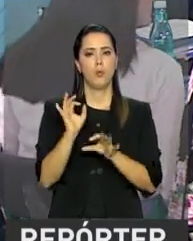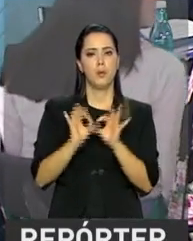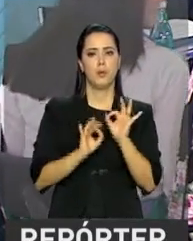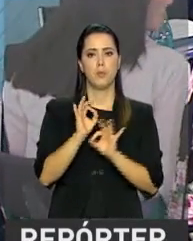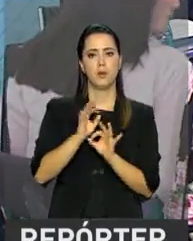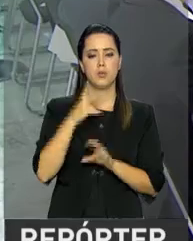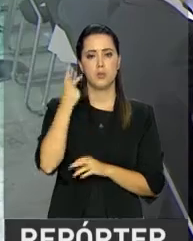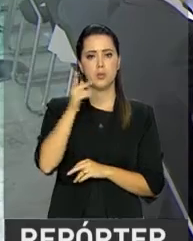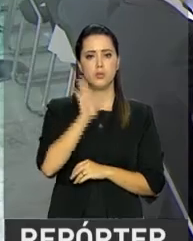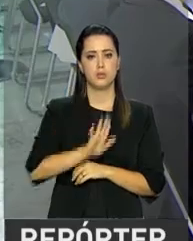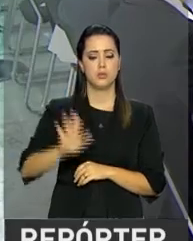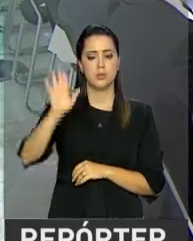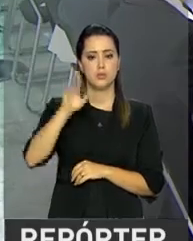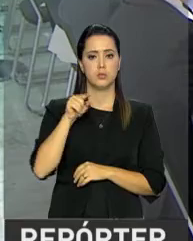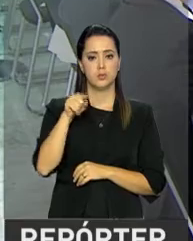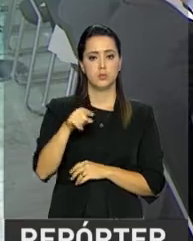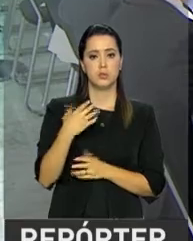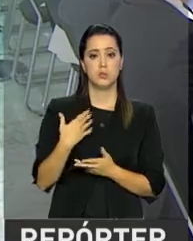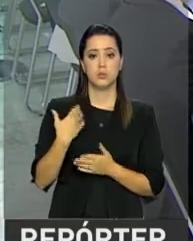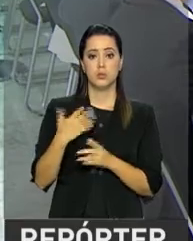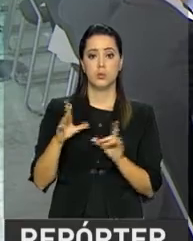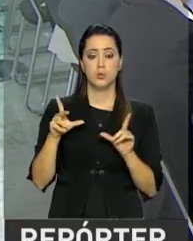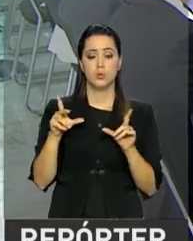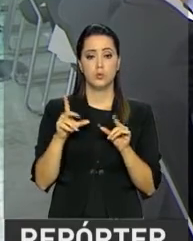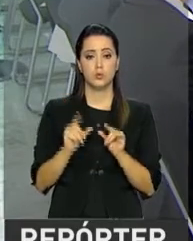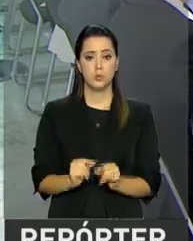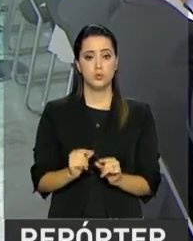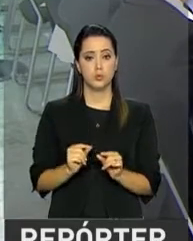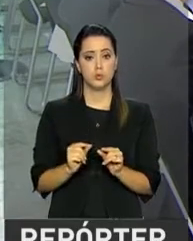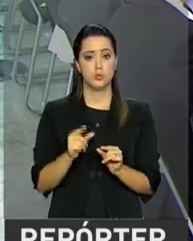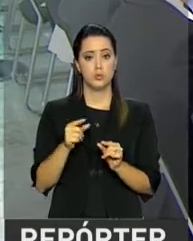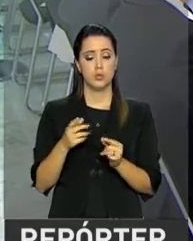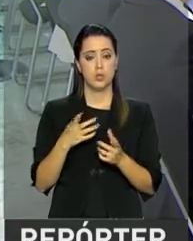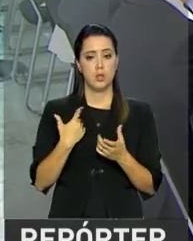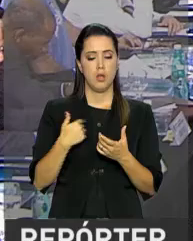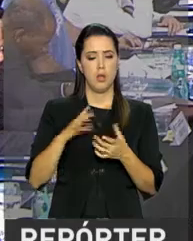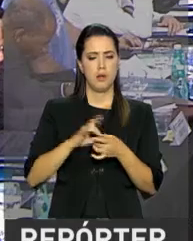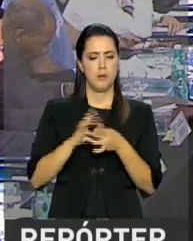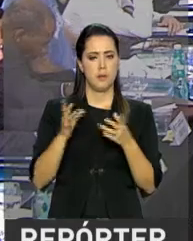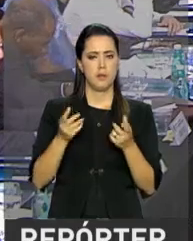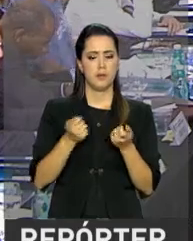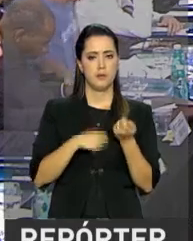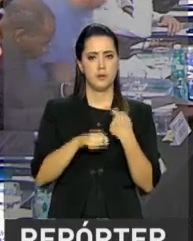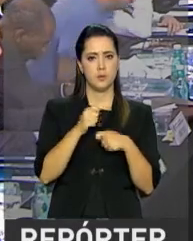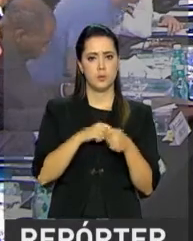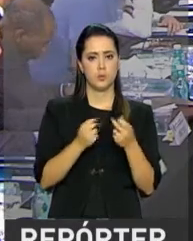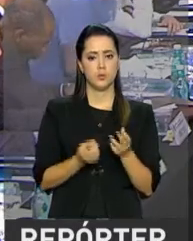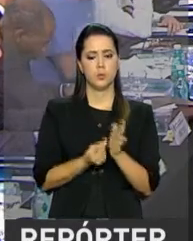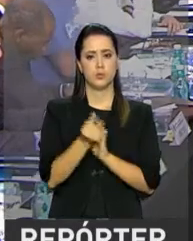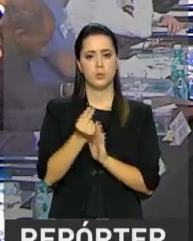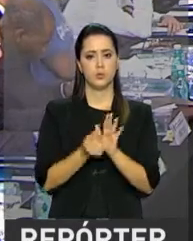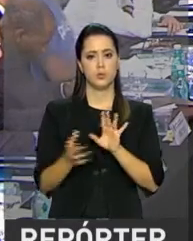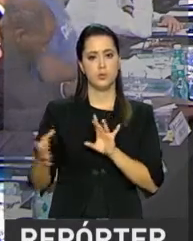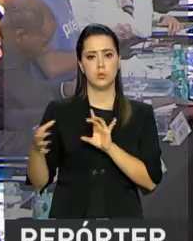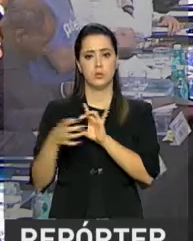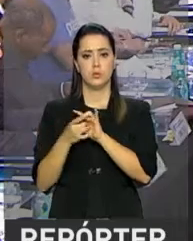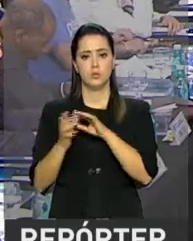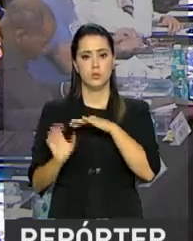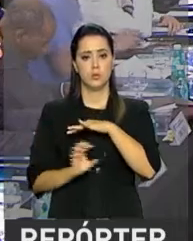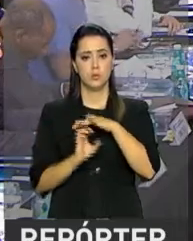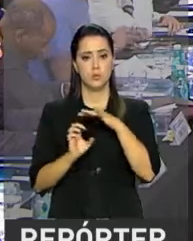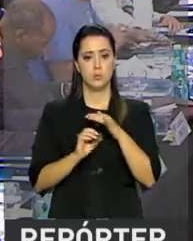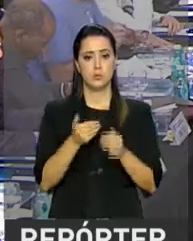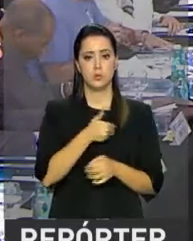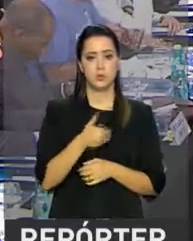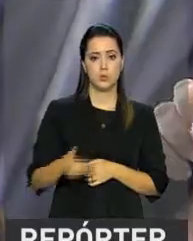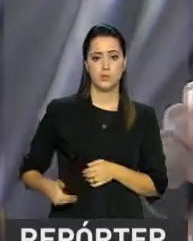política nacional o descontingenciamento do orçamento ea integração de dados de sistemas públicos e privados